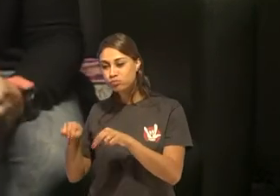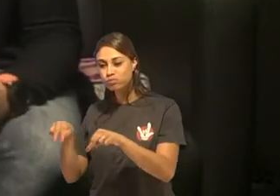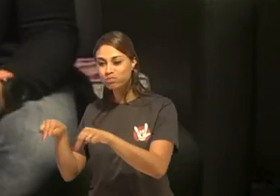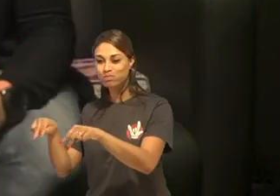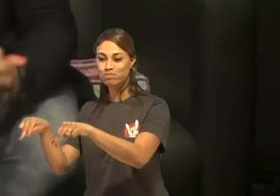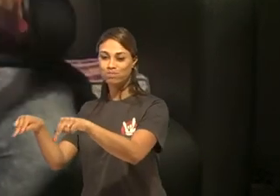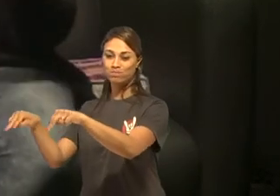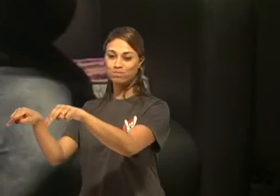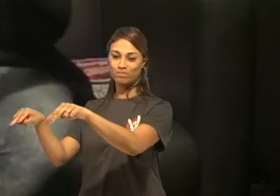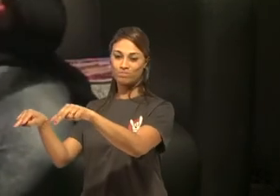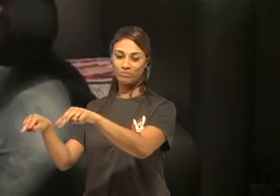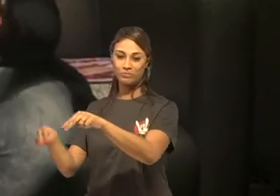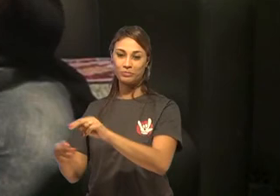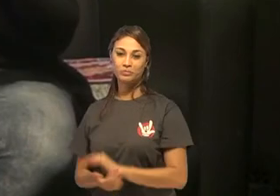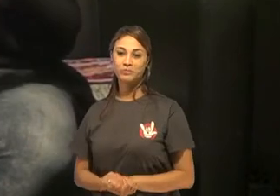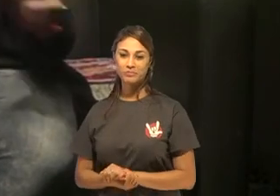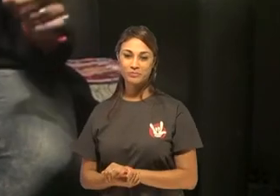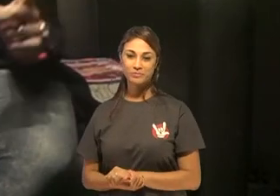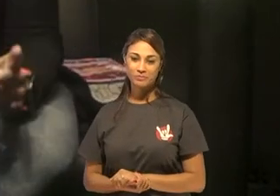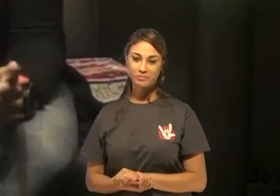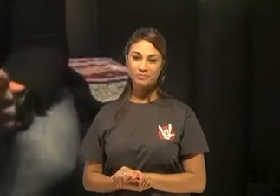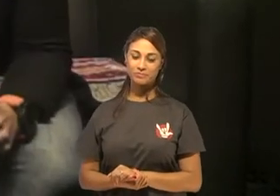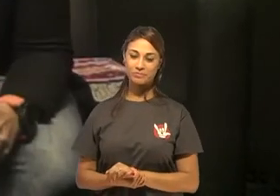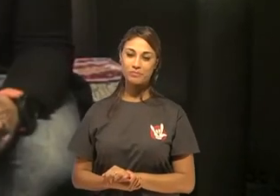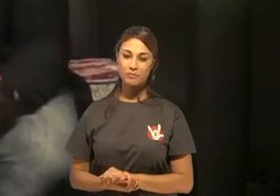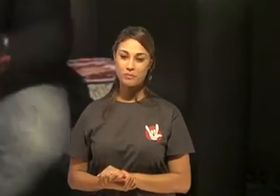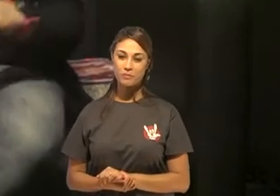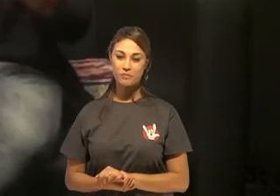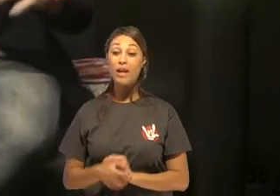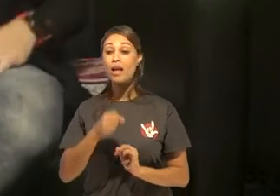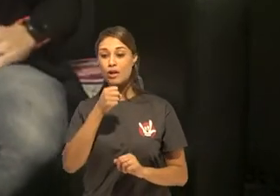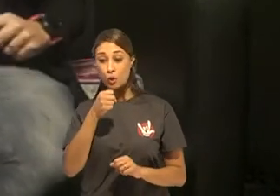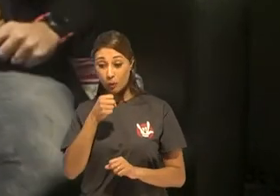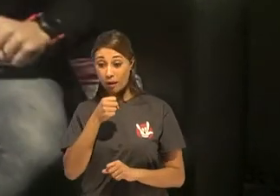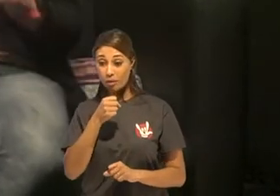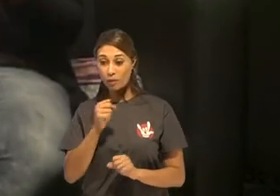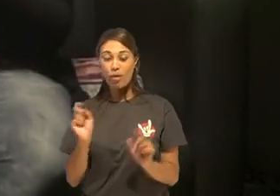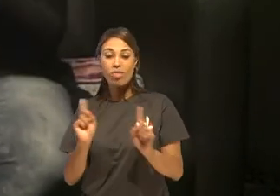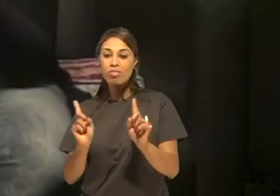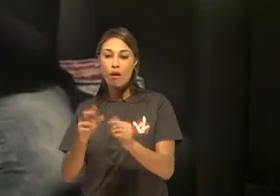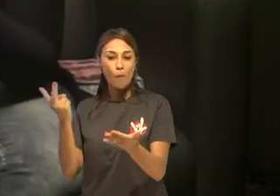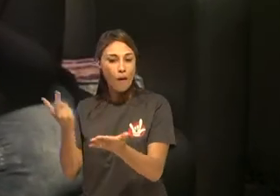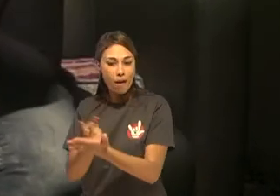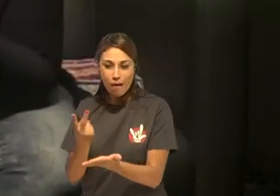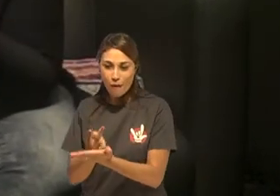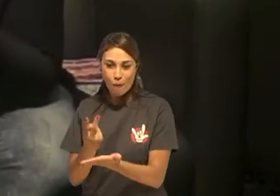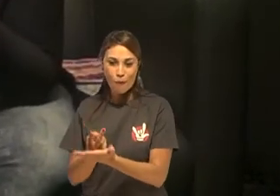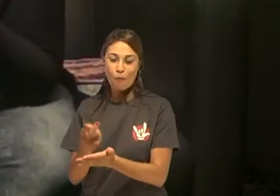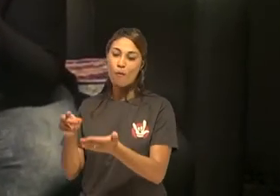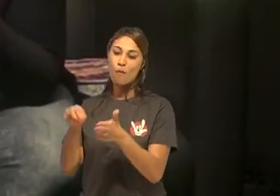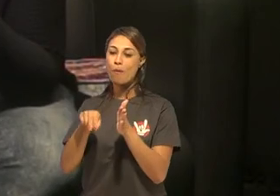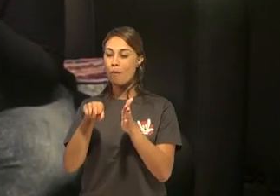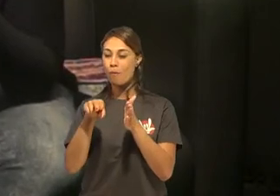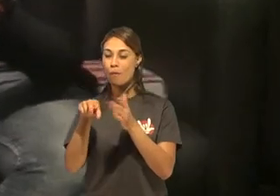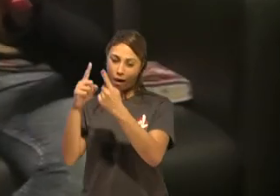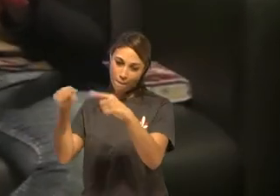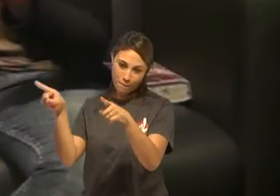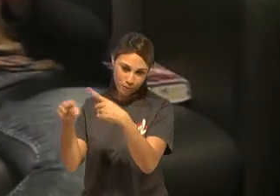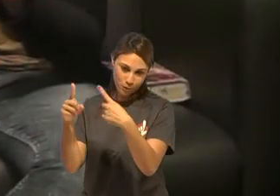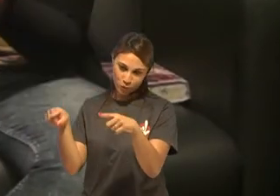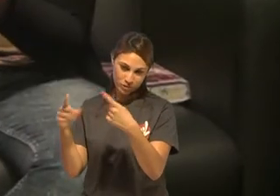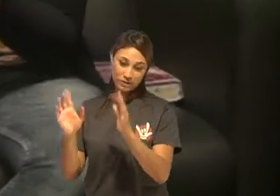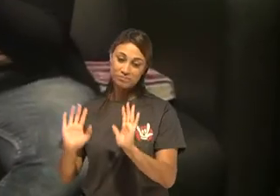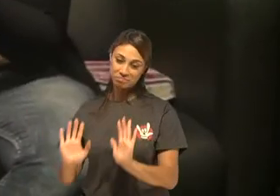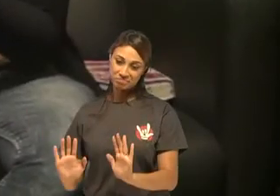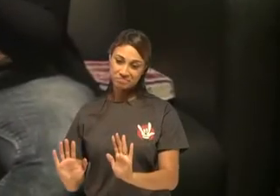Depois daquele final de semana, ele não errou a letra de nenhuma música. Ele acertou todas ali. Bom, mas o acampamento começou assim, uma equipe de 6